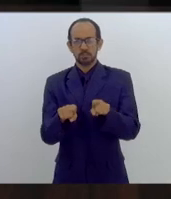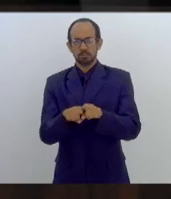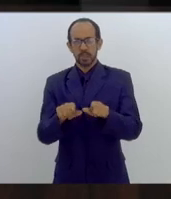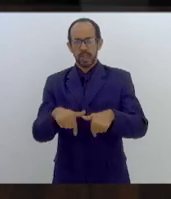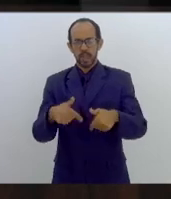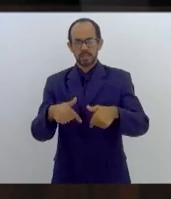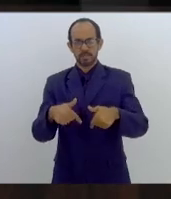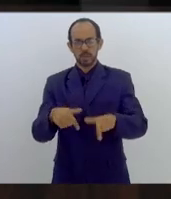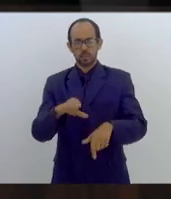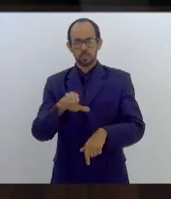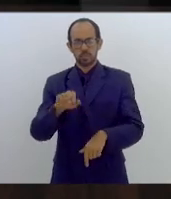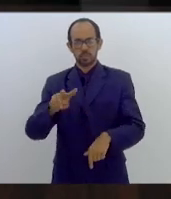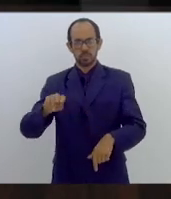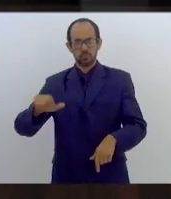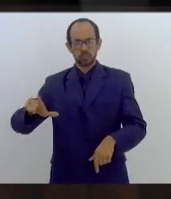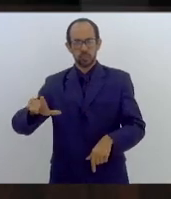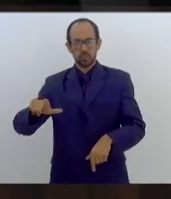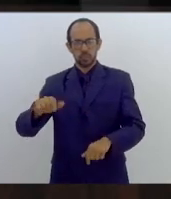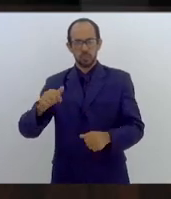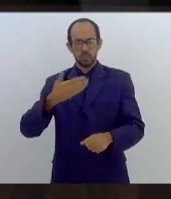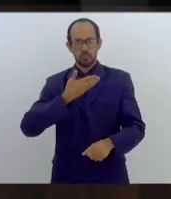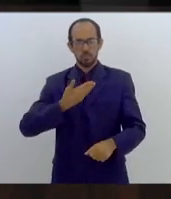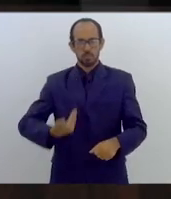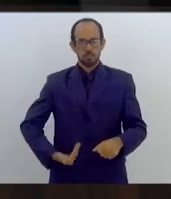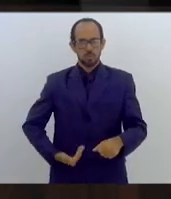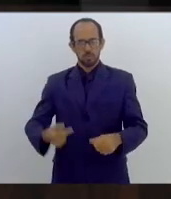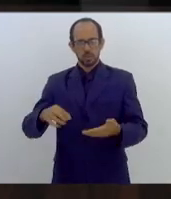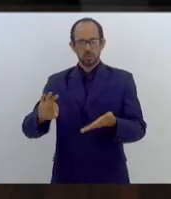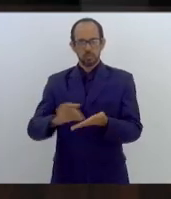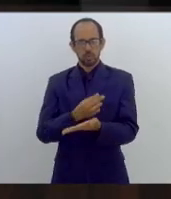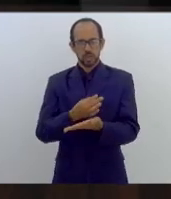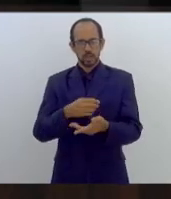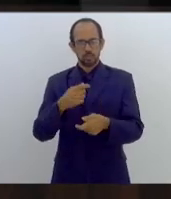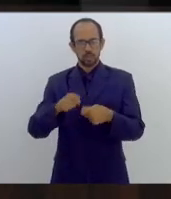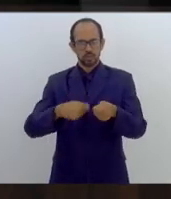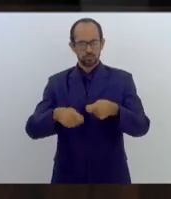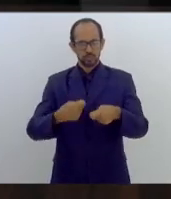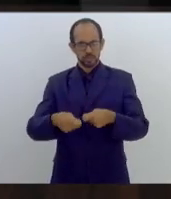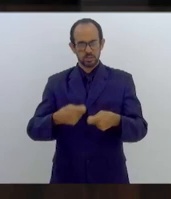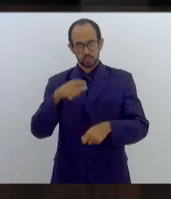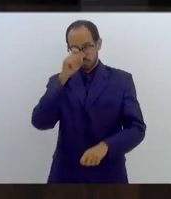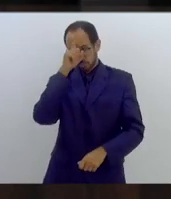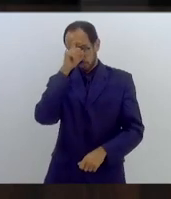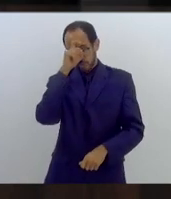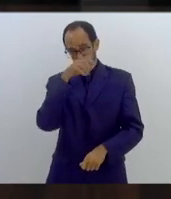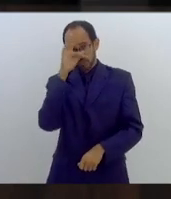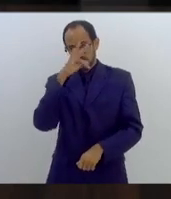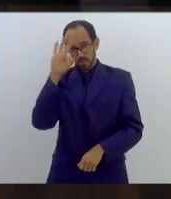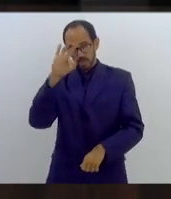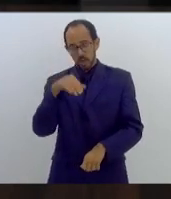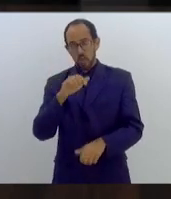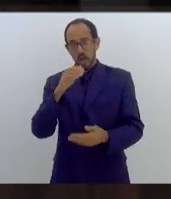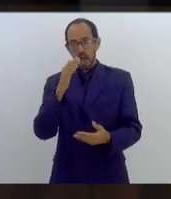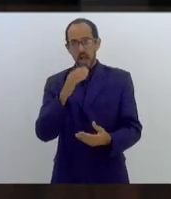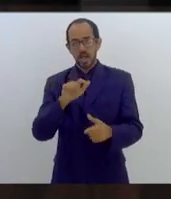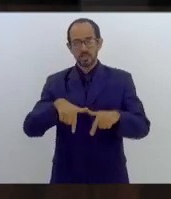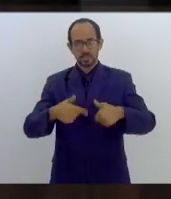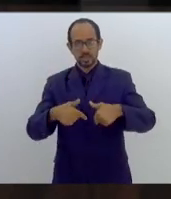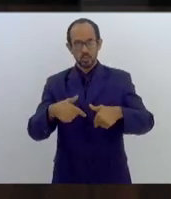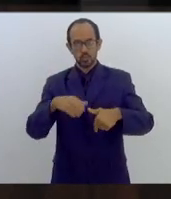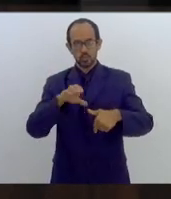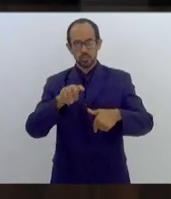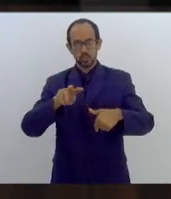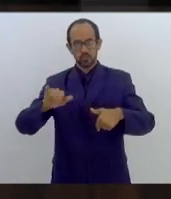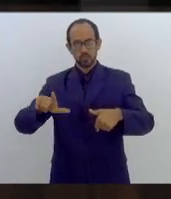pública para impedir o encerramento dos contratos administrativos do pessoal nos hospitais federais do Rio de Janeiro, na ação civil pública objetivando